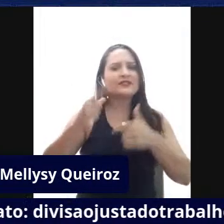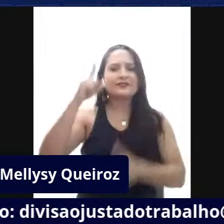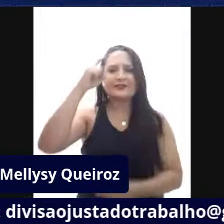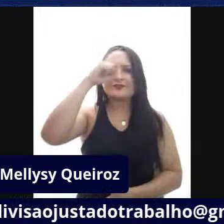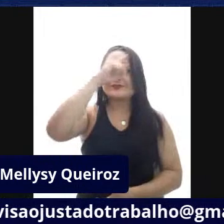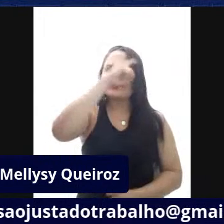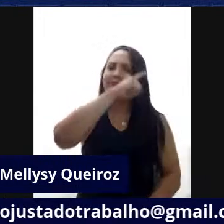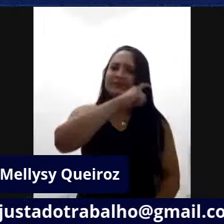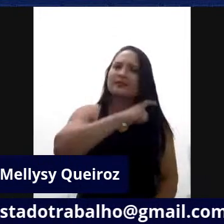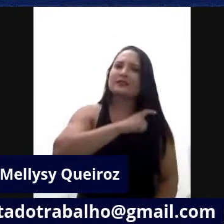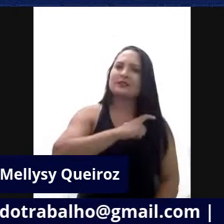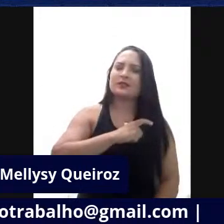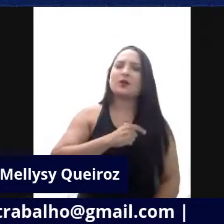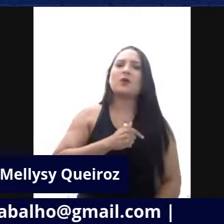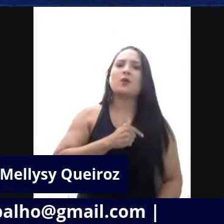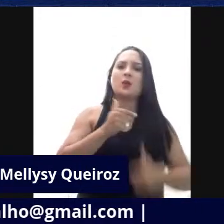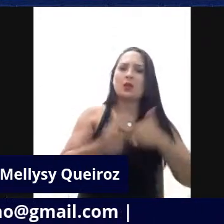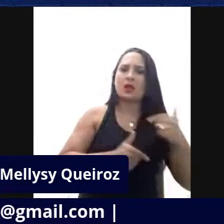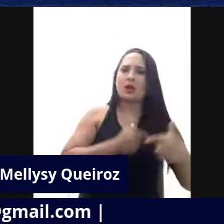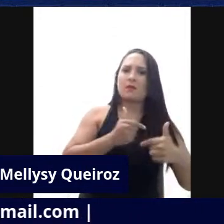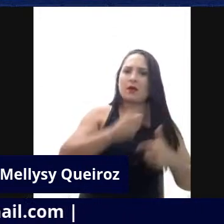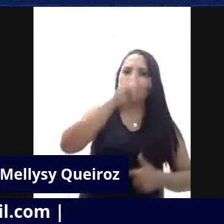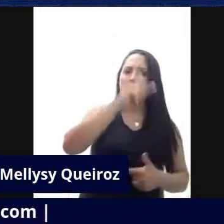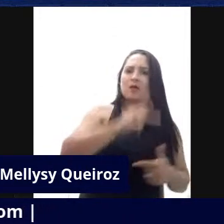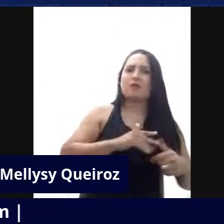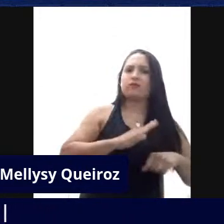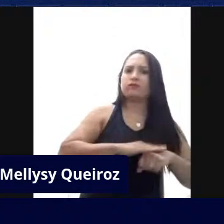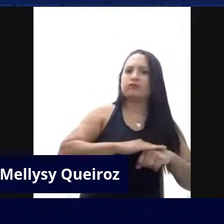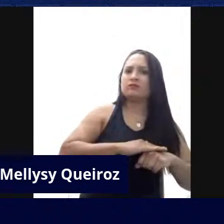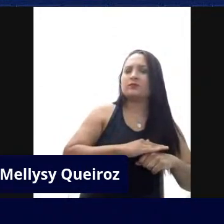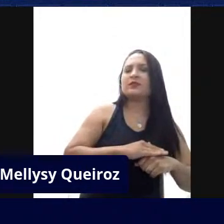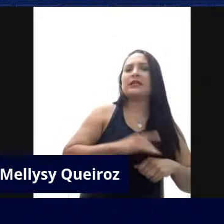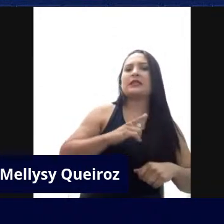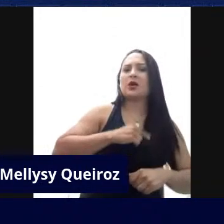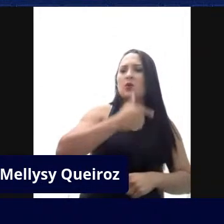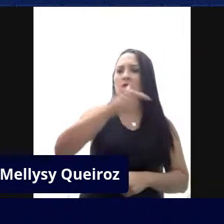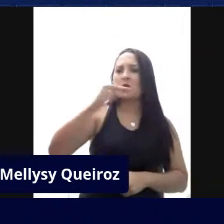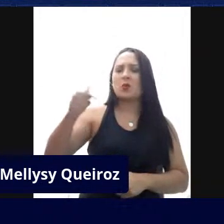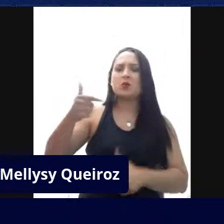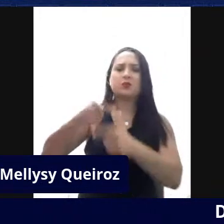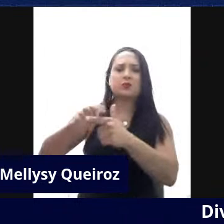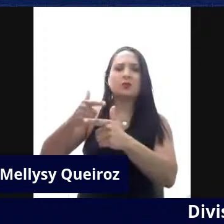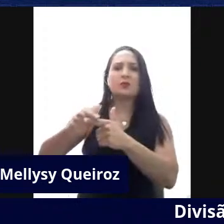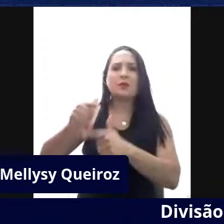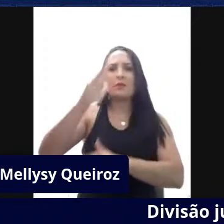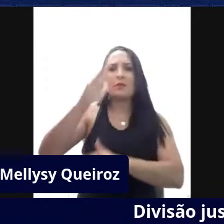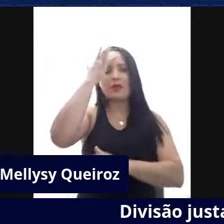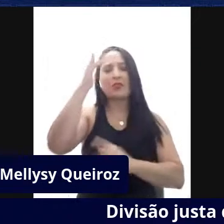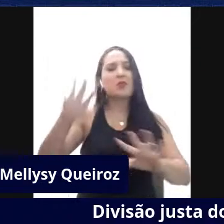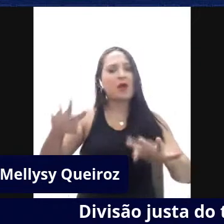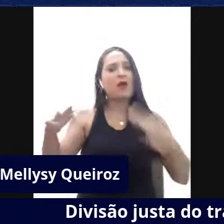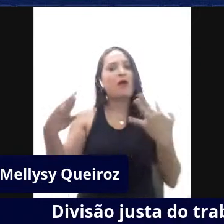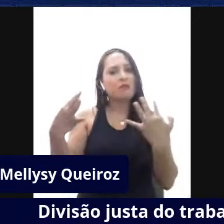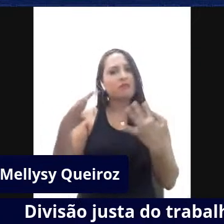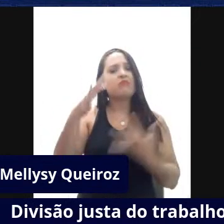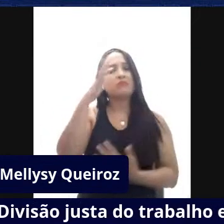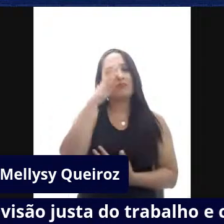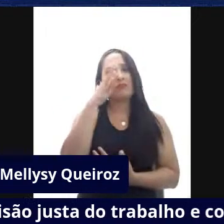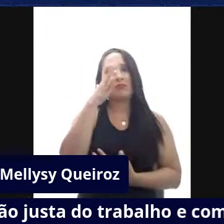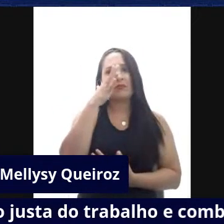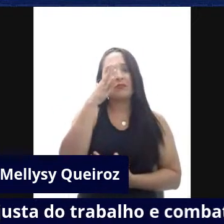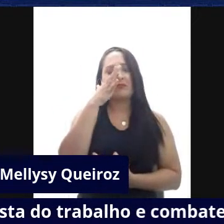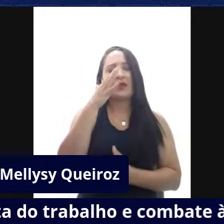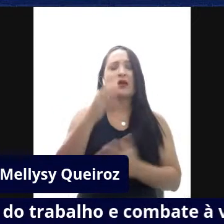do trabalho em si, você ainda ter que lidar com todos os problemas. O público ficou bem empolgado também com a sua explanação, então agradecer a você por